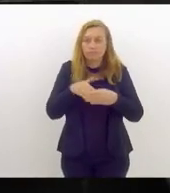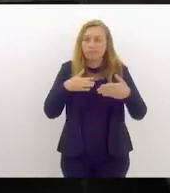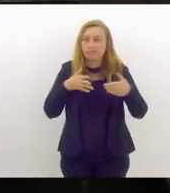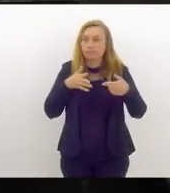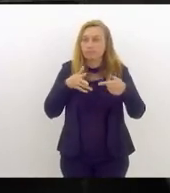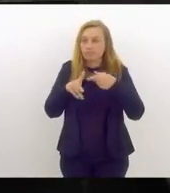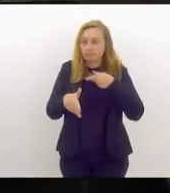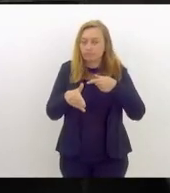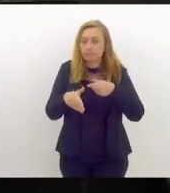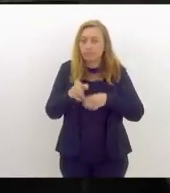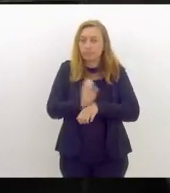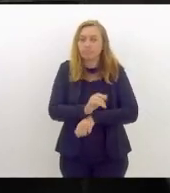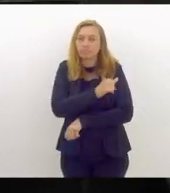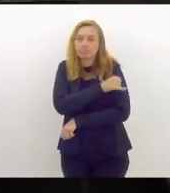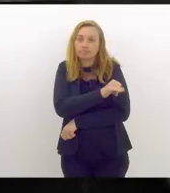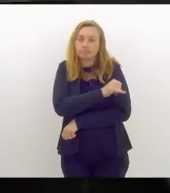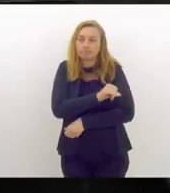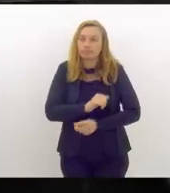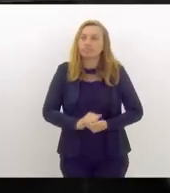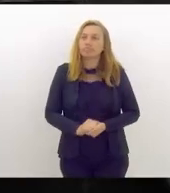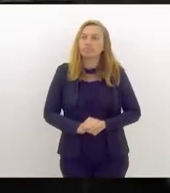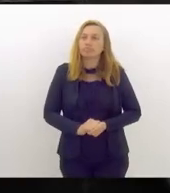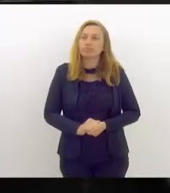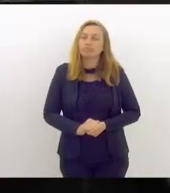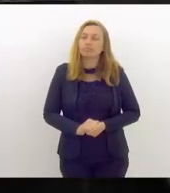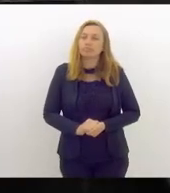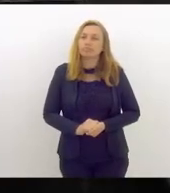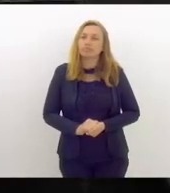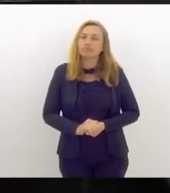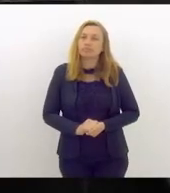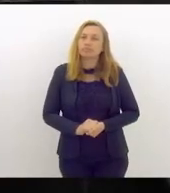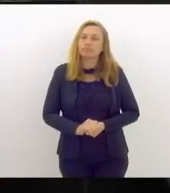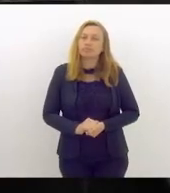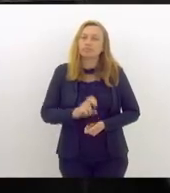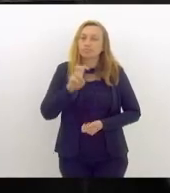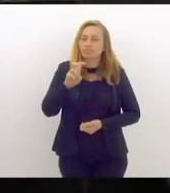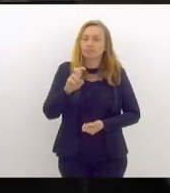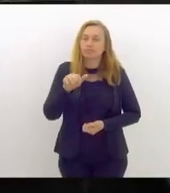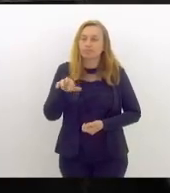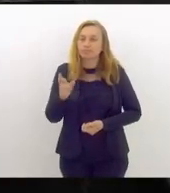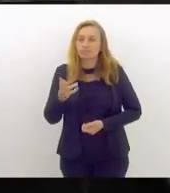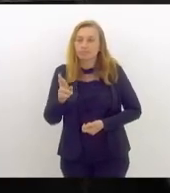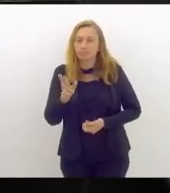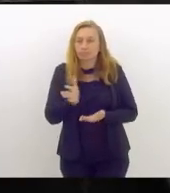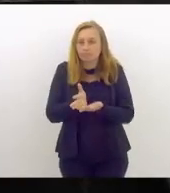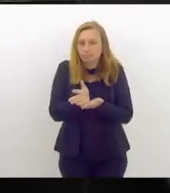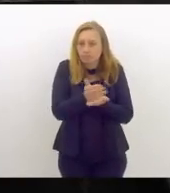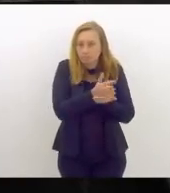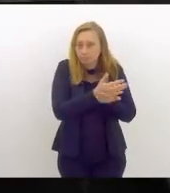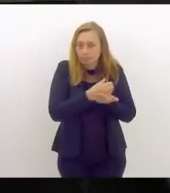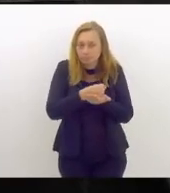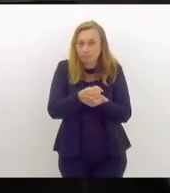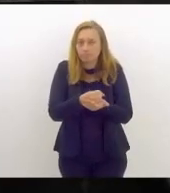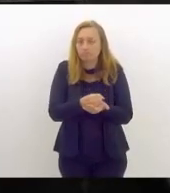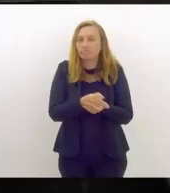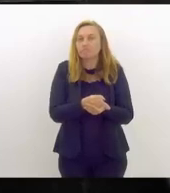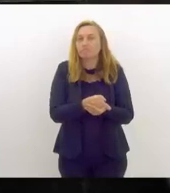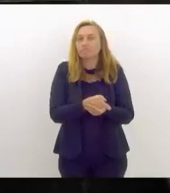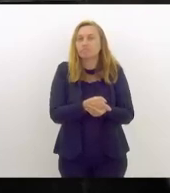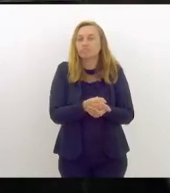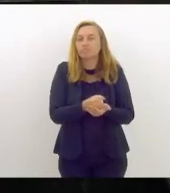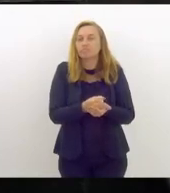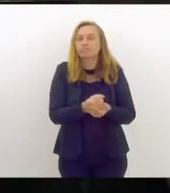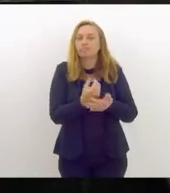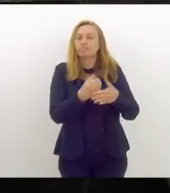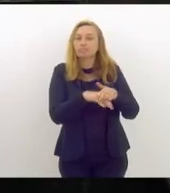impedem que o Estado do Rio de Janeiro tenha pelo menos 5 bilhões de arrecadação para colocar em seus